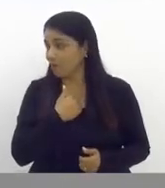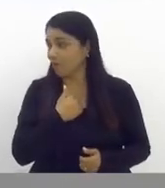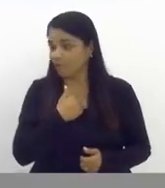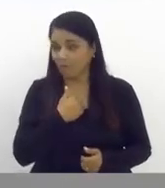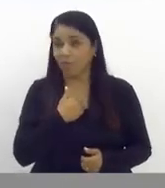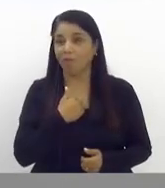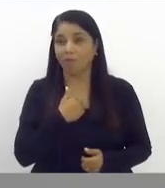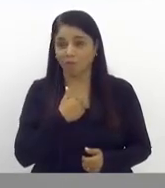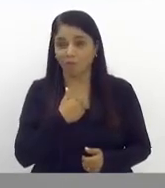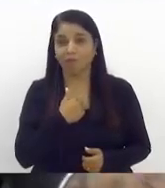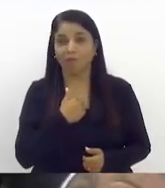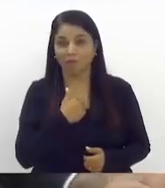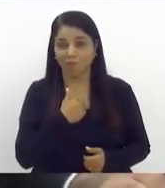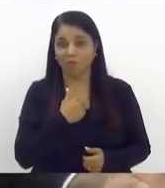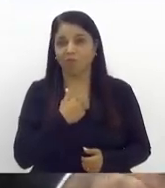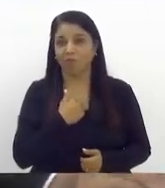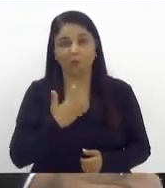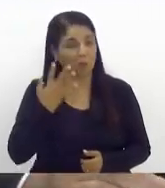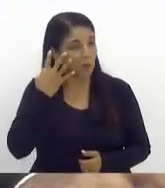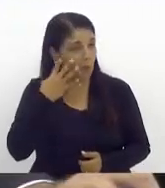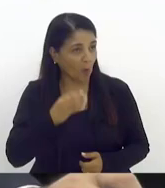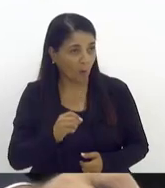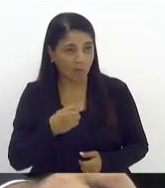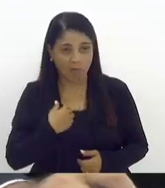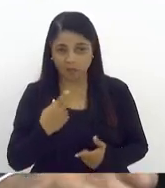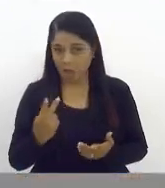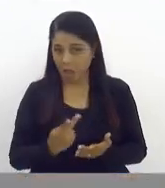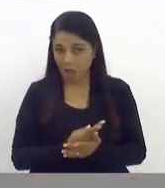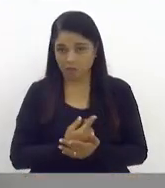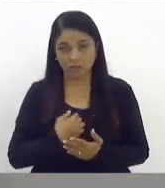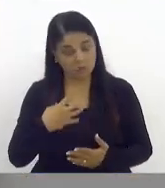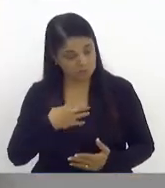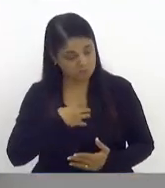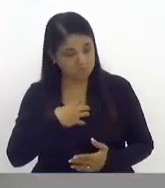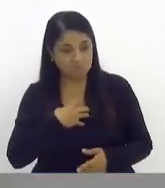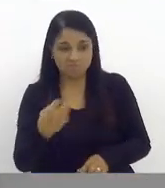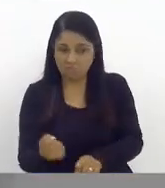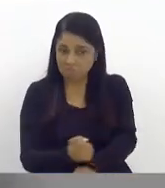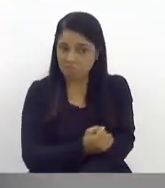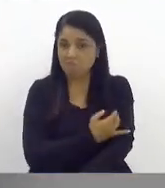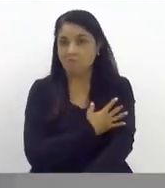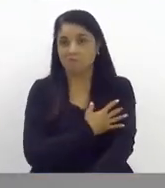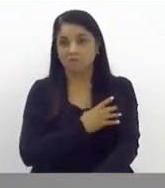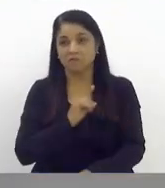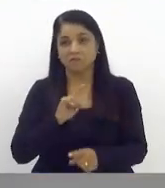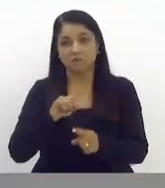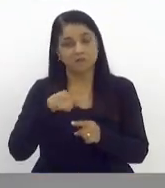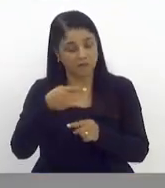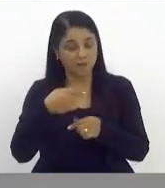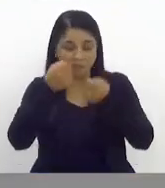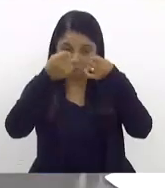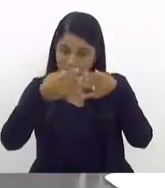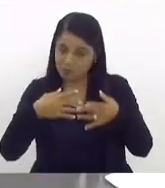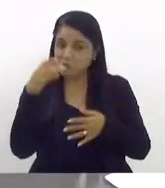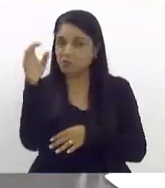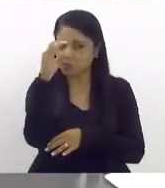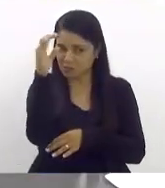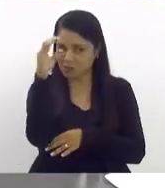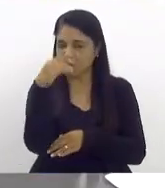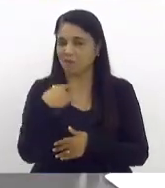e normalmente, ele vindo atrás. Isso normalmente não acontece. Isso me emociona. Isso normalmente é depois raro. Depois eu falo lá de Niterói. Ah,